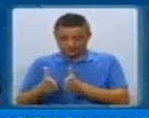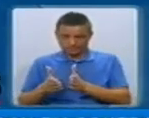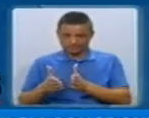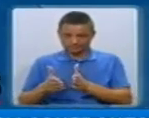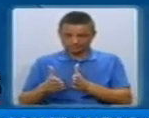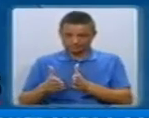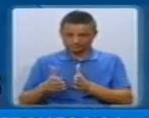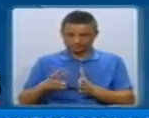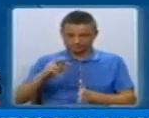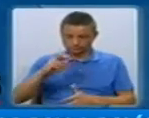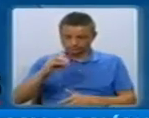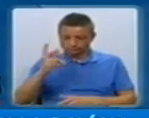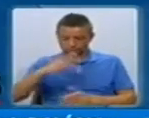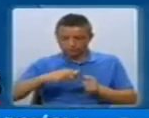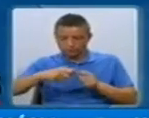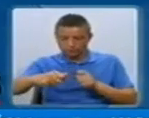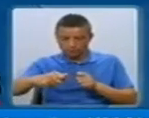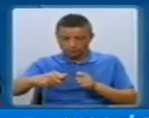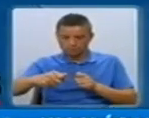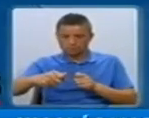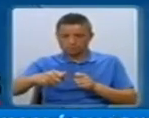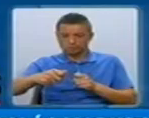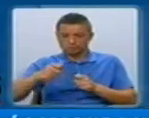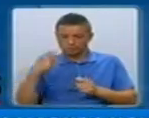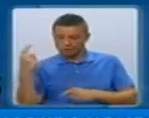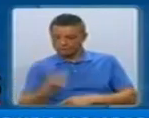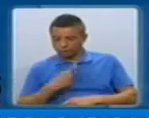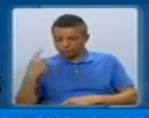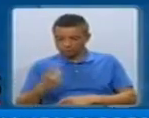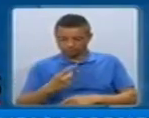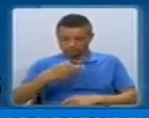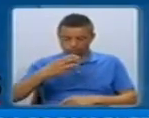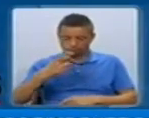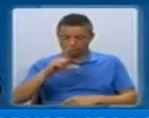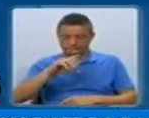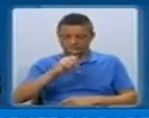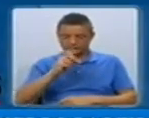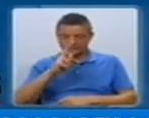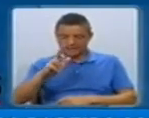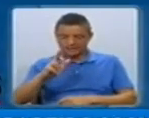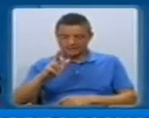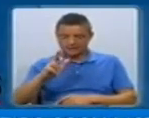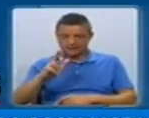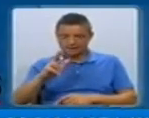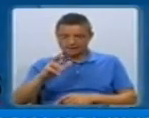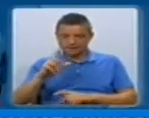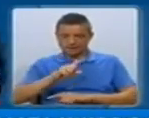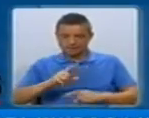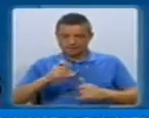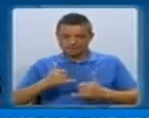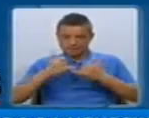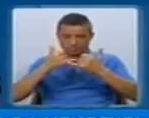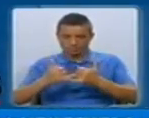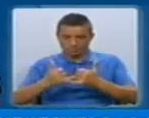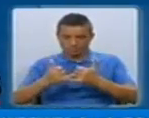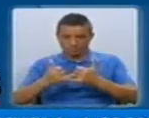a cerca de 80 km, a matéria levita, digamos assim, à volta do pulsar. Mas há parte dessa matéria que é expulsa autenticamente do pulsar, como um